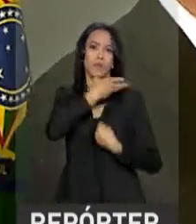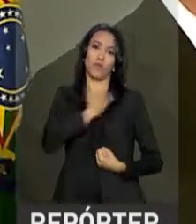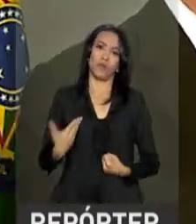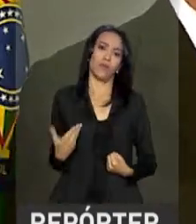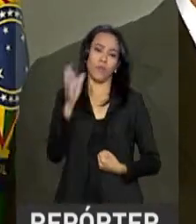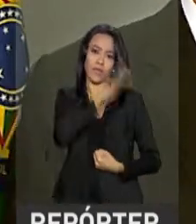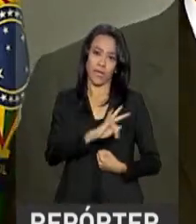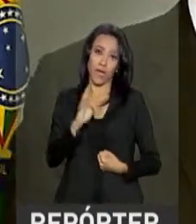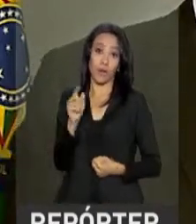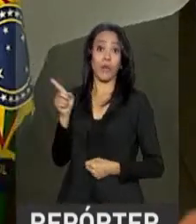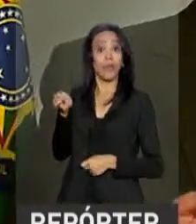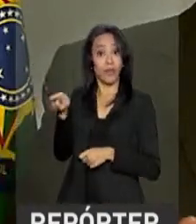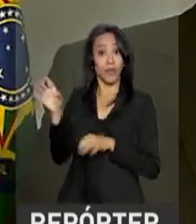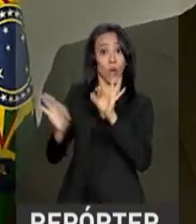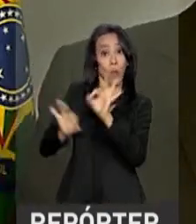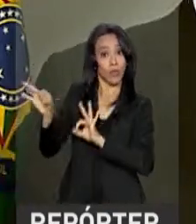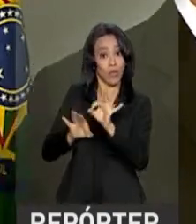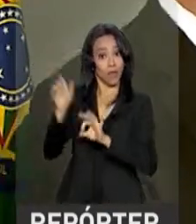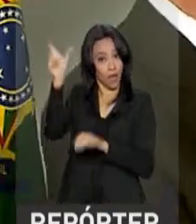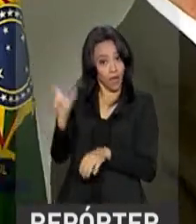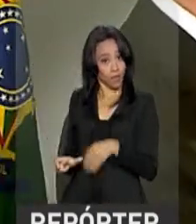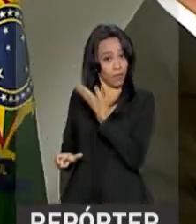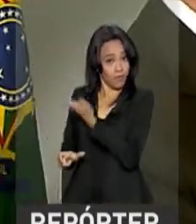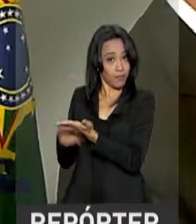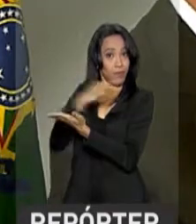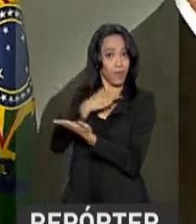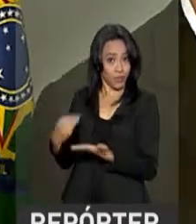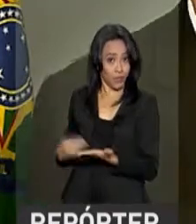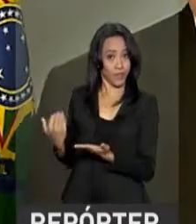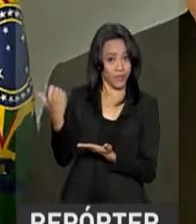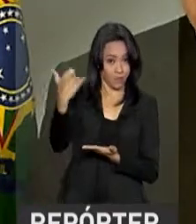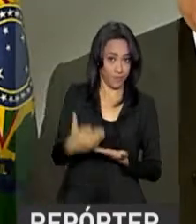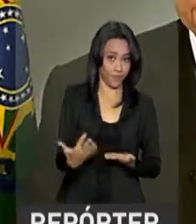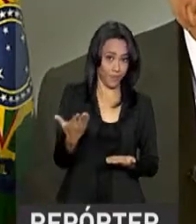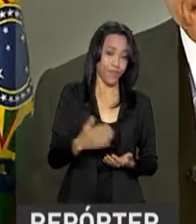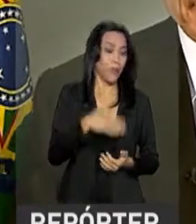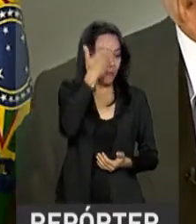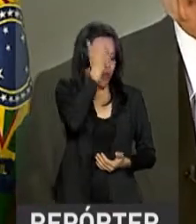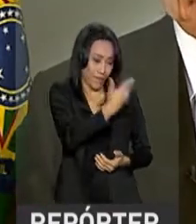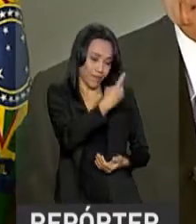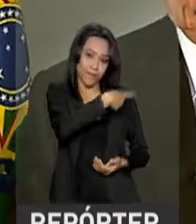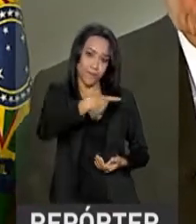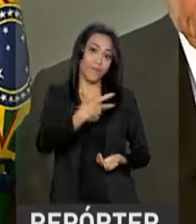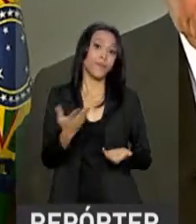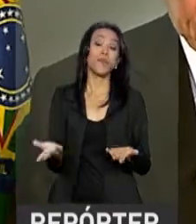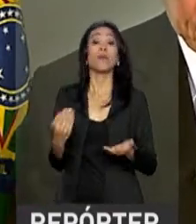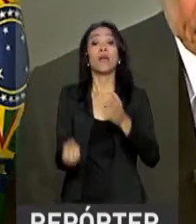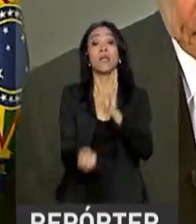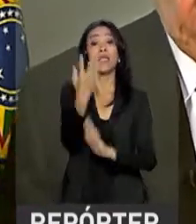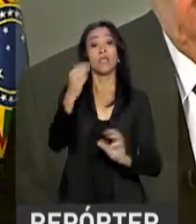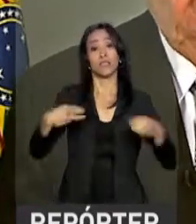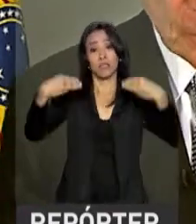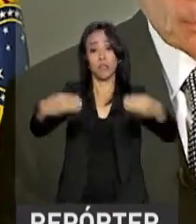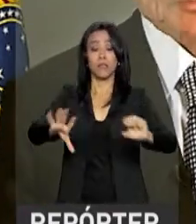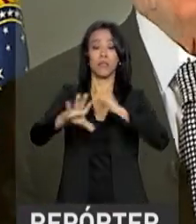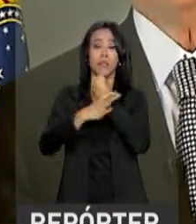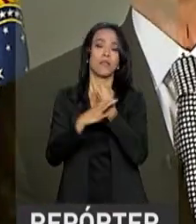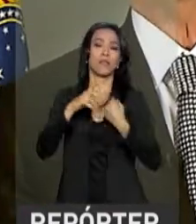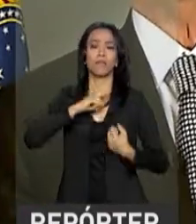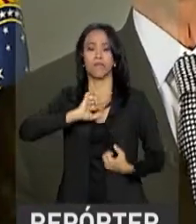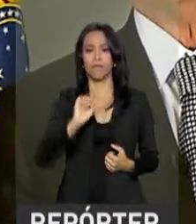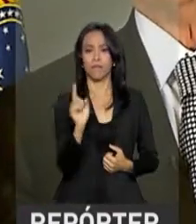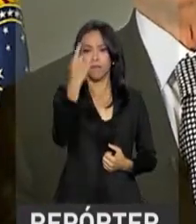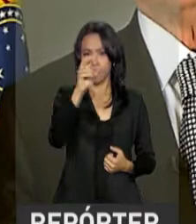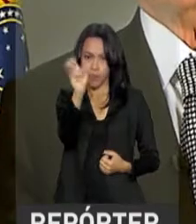ministro raul jungmann que dá os melhores resultados obrigado presidente a criação do ministério permite que nós temos pela primeira vez uma